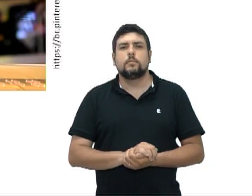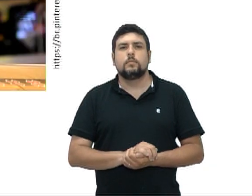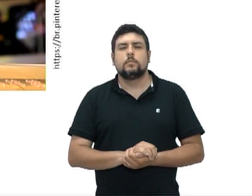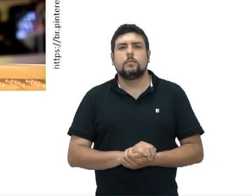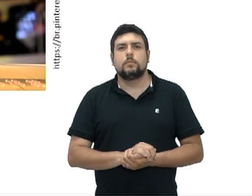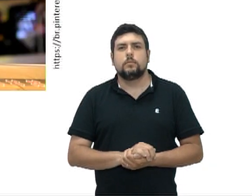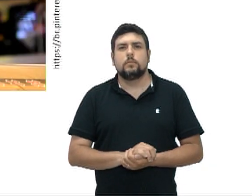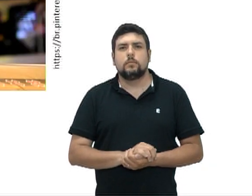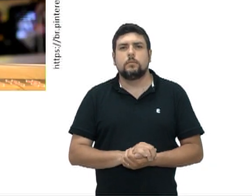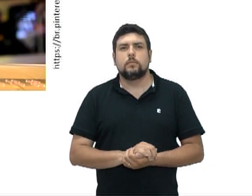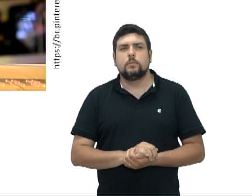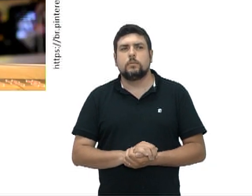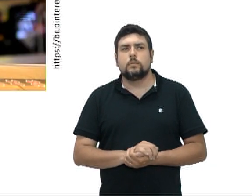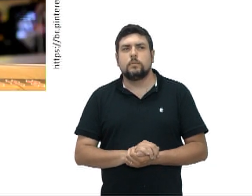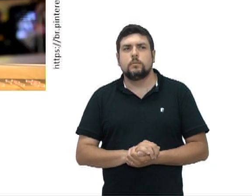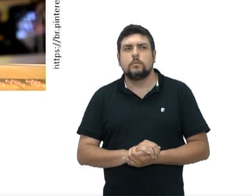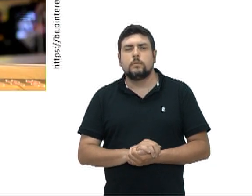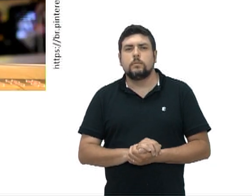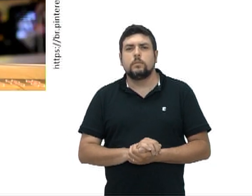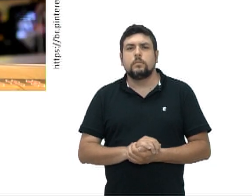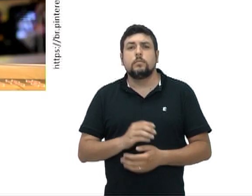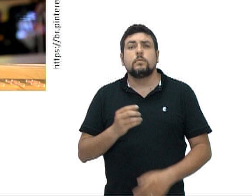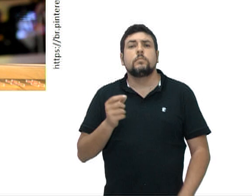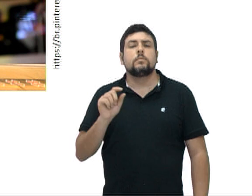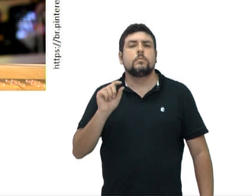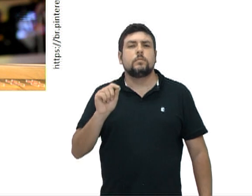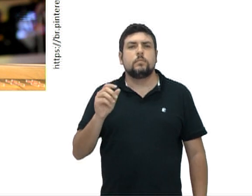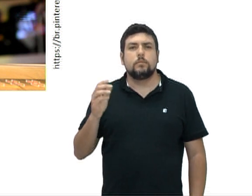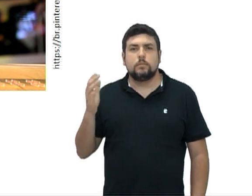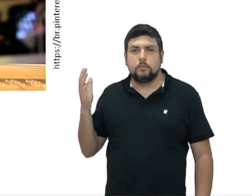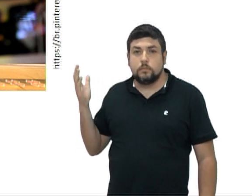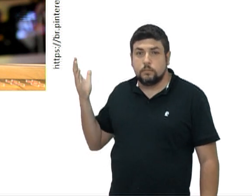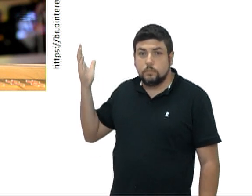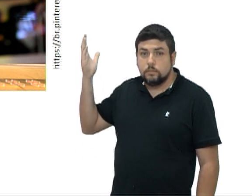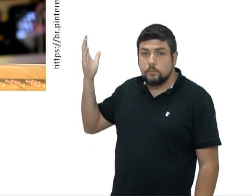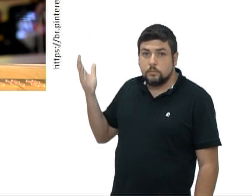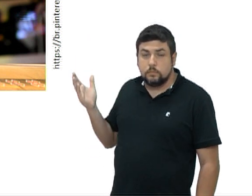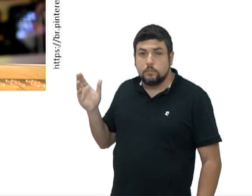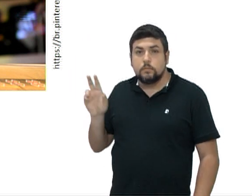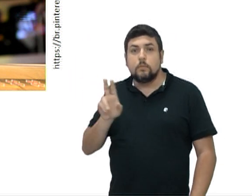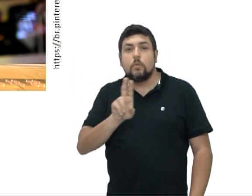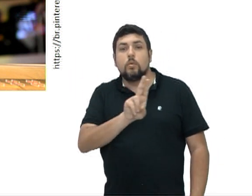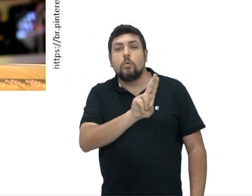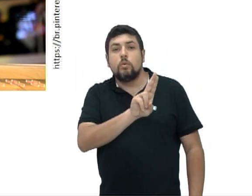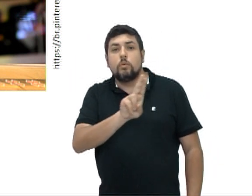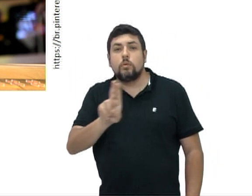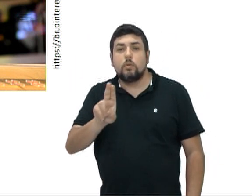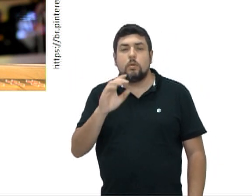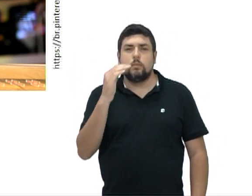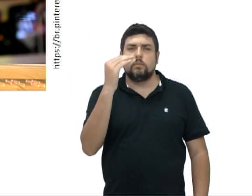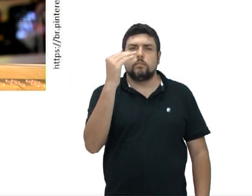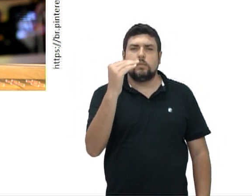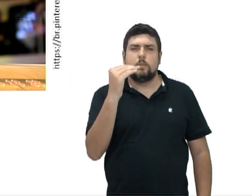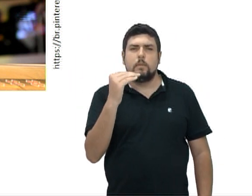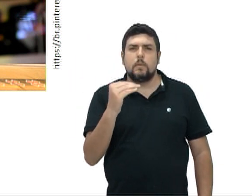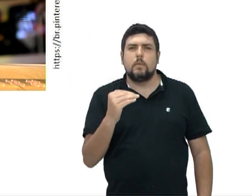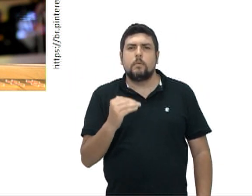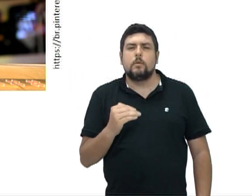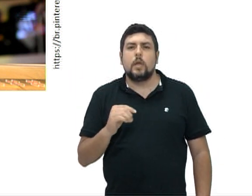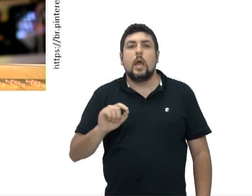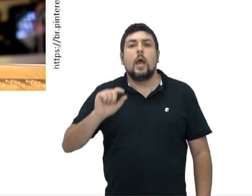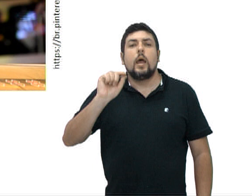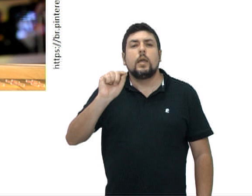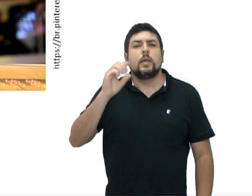Quais seriam os principais atletas que nós temos hoje no Brasil, né, ou já tivemos? Então, nós temos ali, ó,